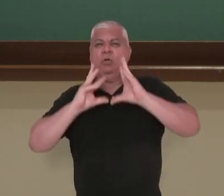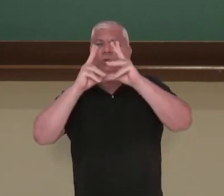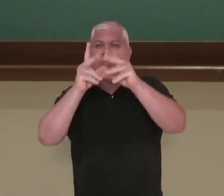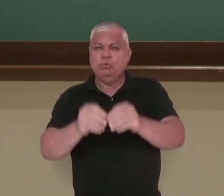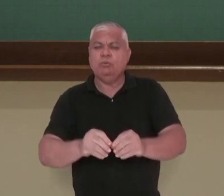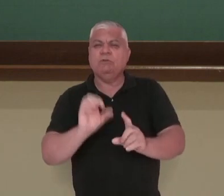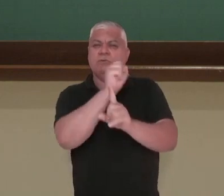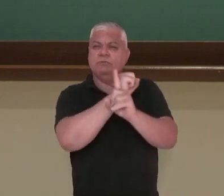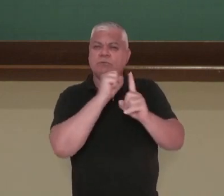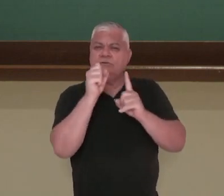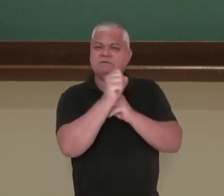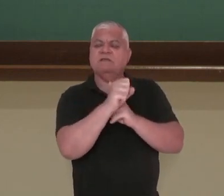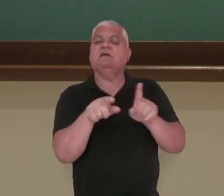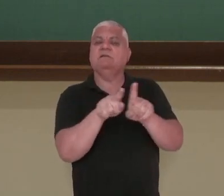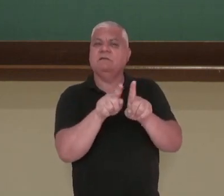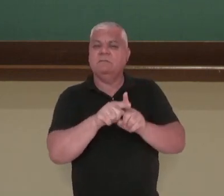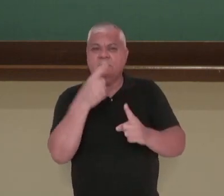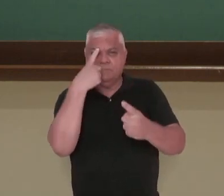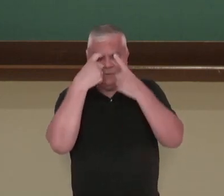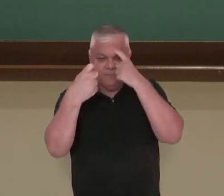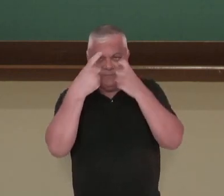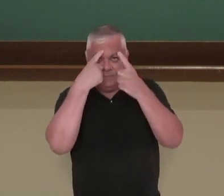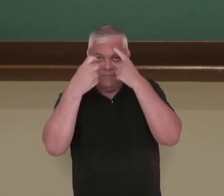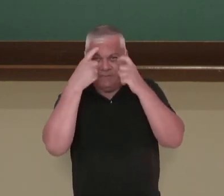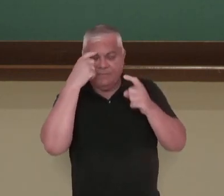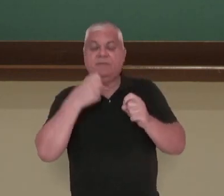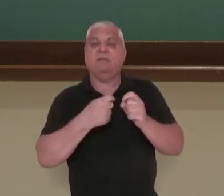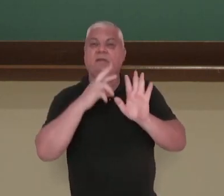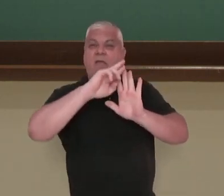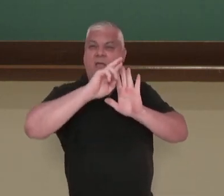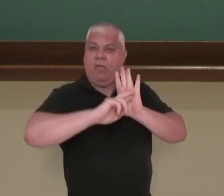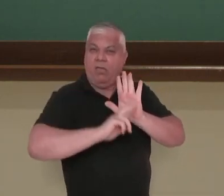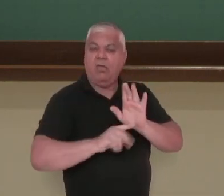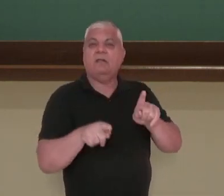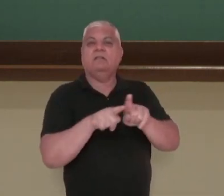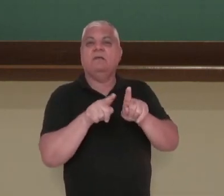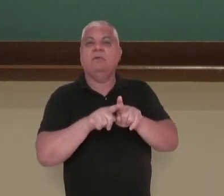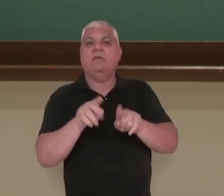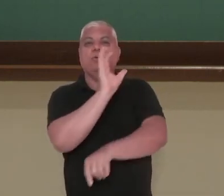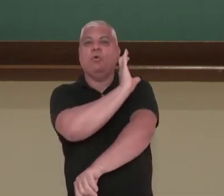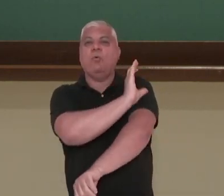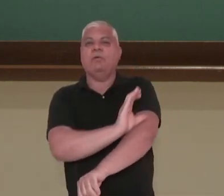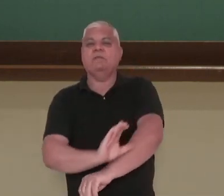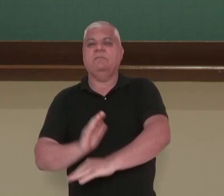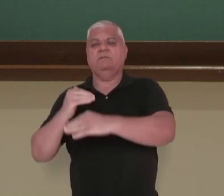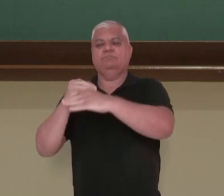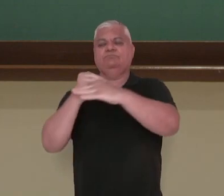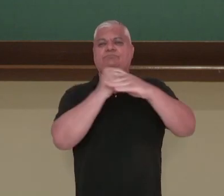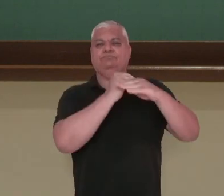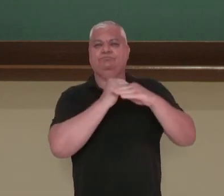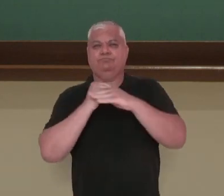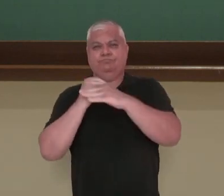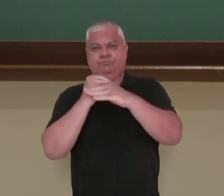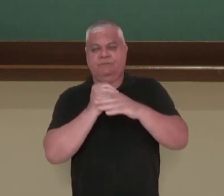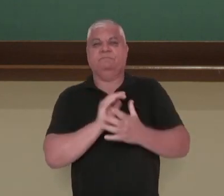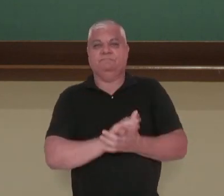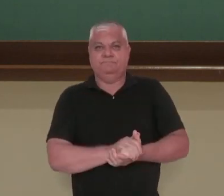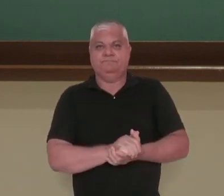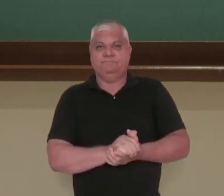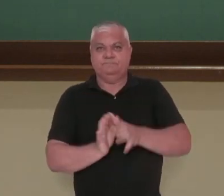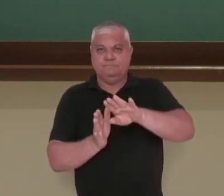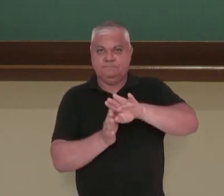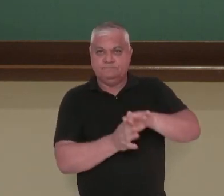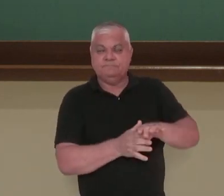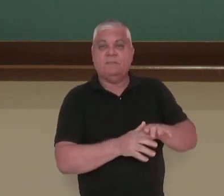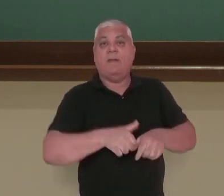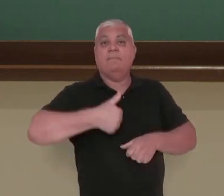criando regras, acaba criando um padrão de comportamento esperado para os seus membros. O que nos leva à nossa primeira atividade da